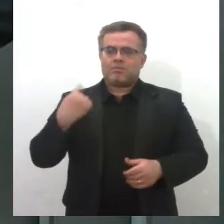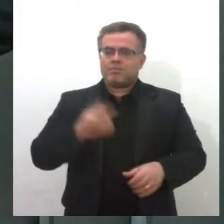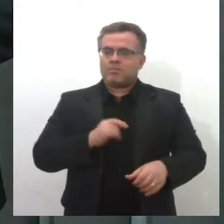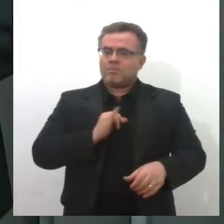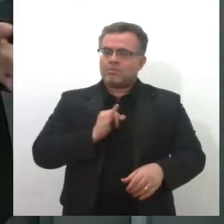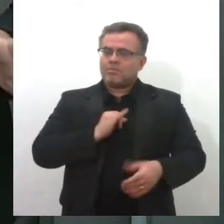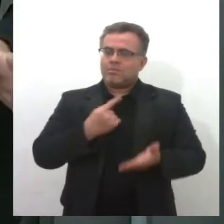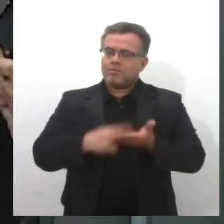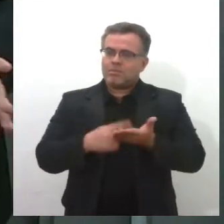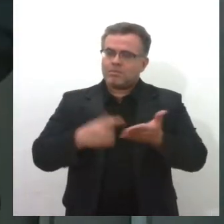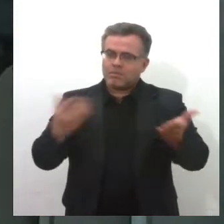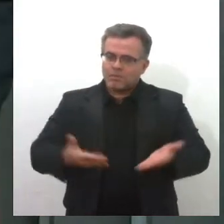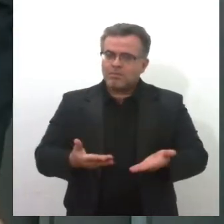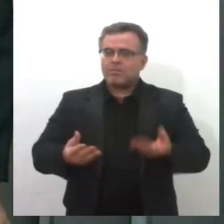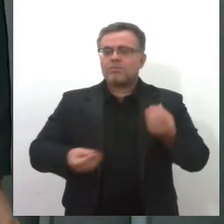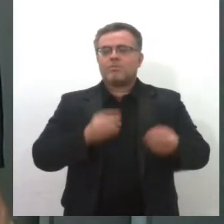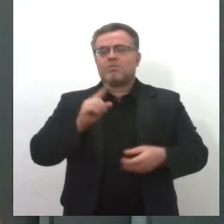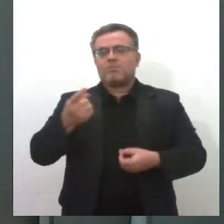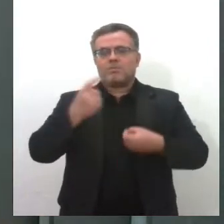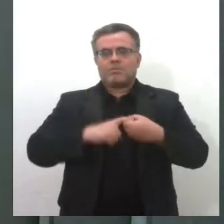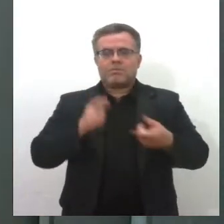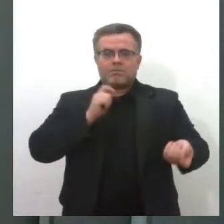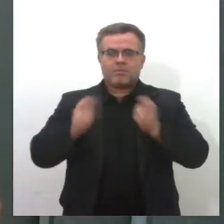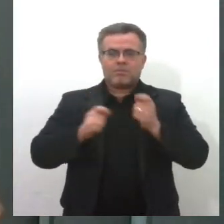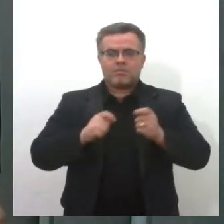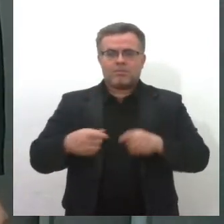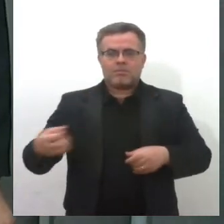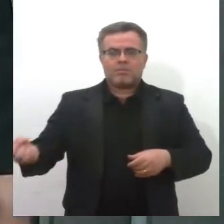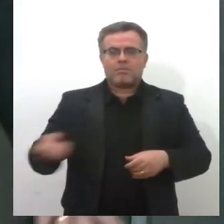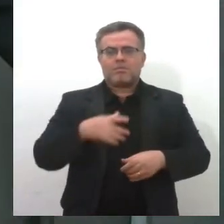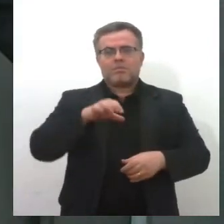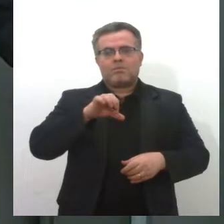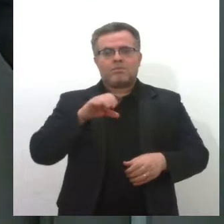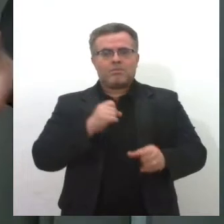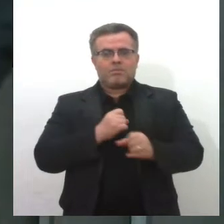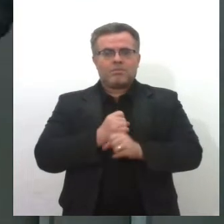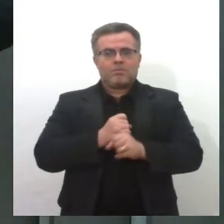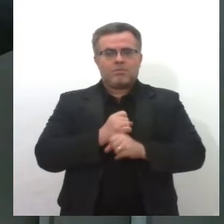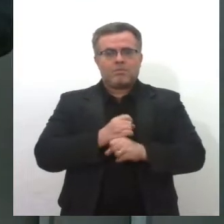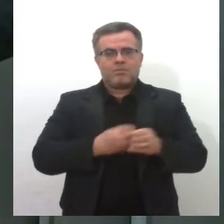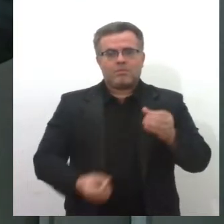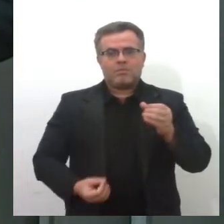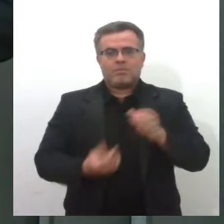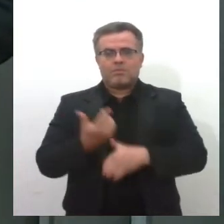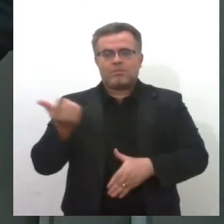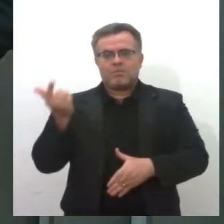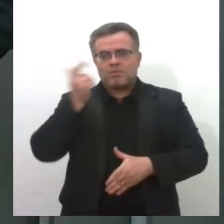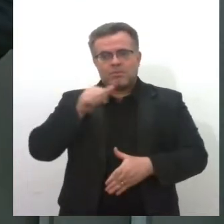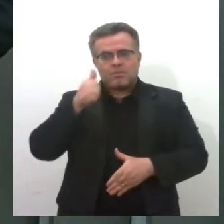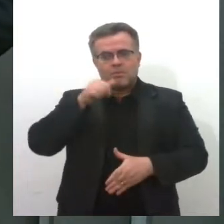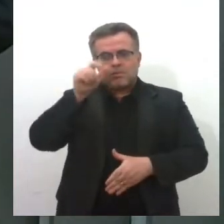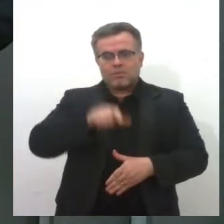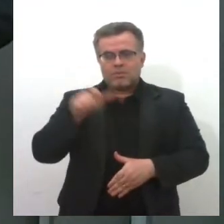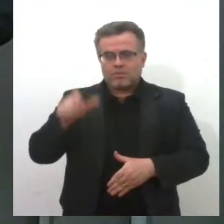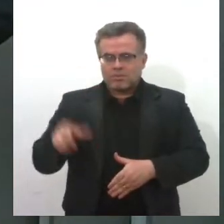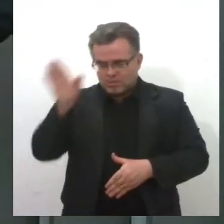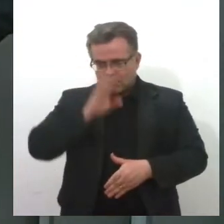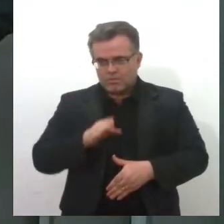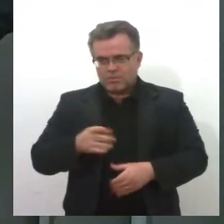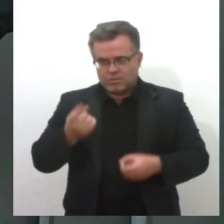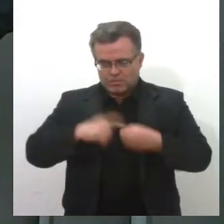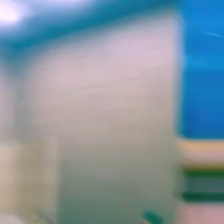intervalo agora e na volta tem entrevista sobre os 90 anos da conquista do voto feminino no Brasil. Daqui a pouco a gente traz